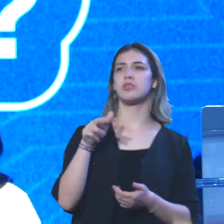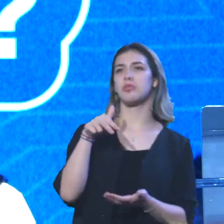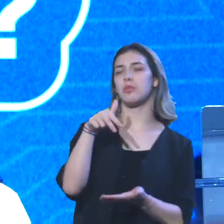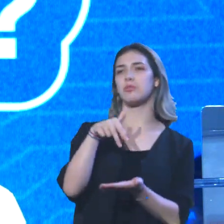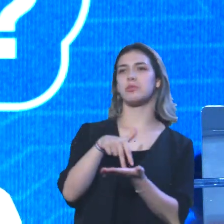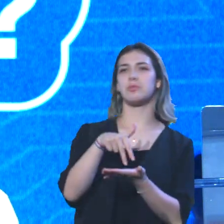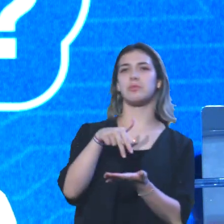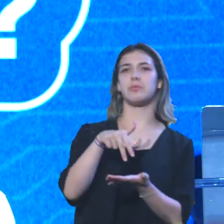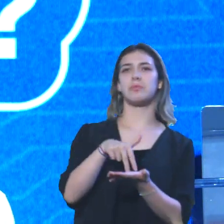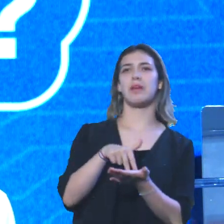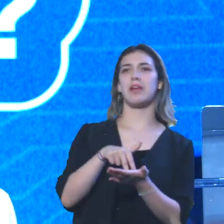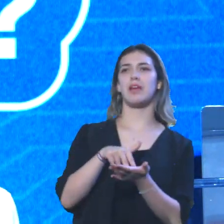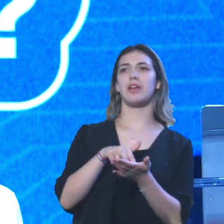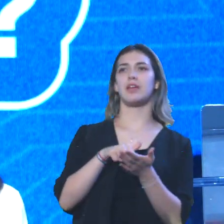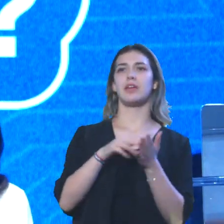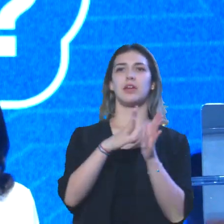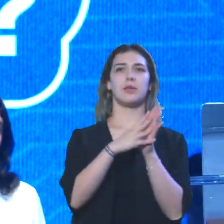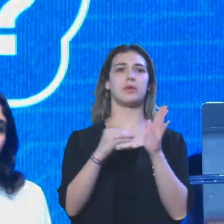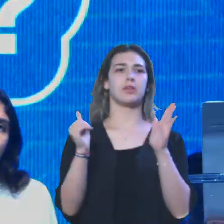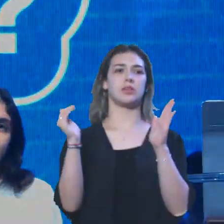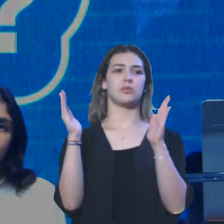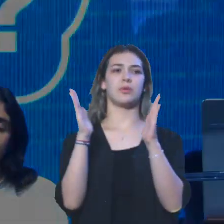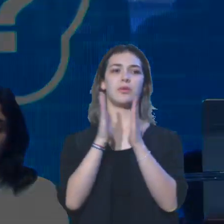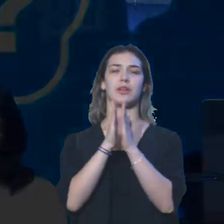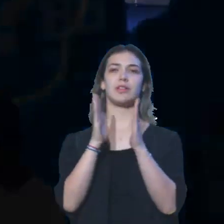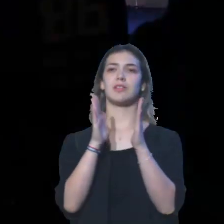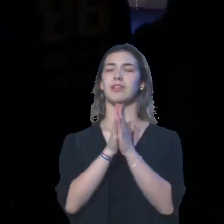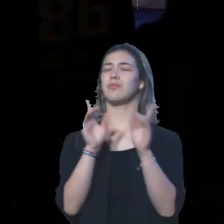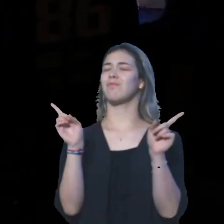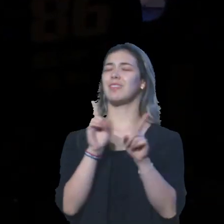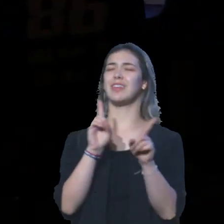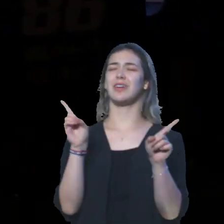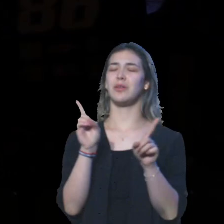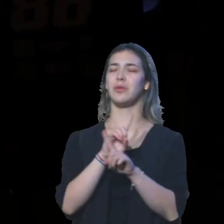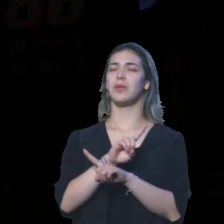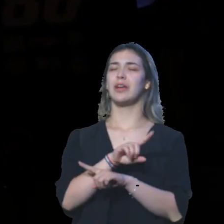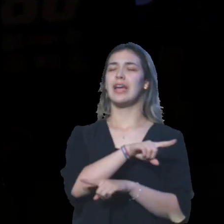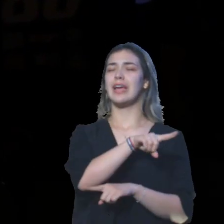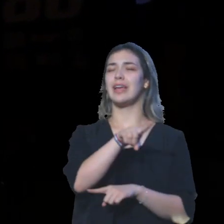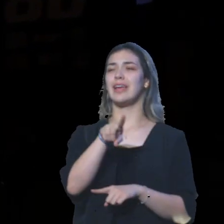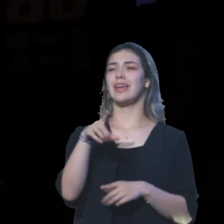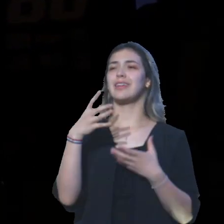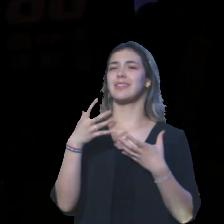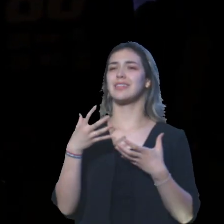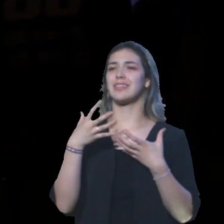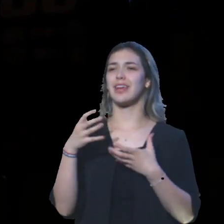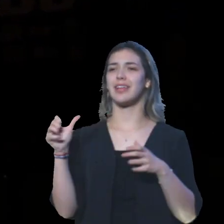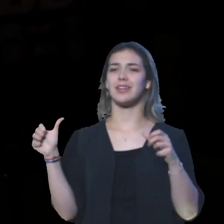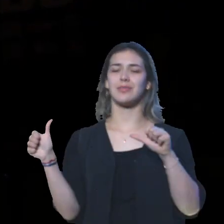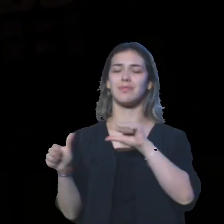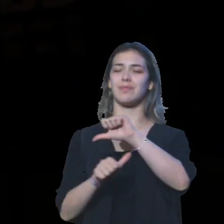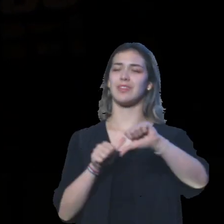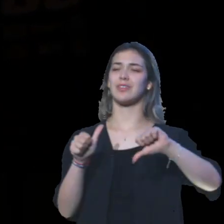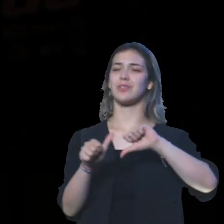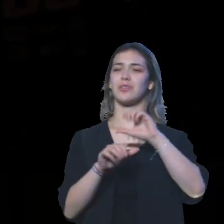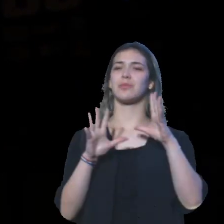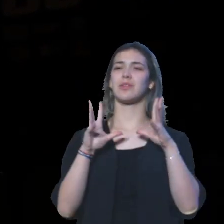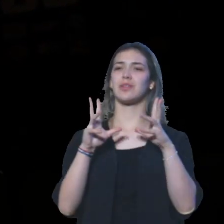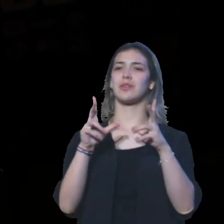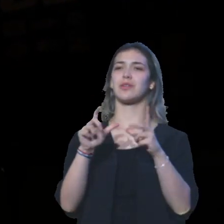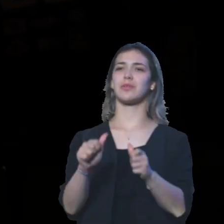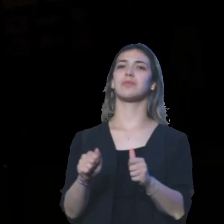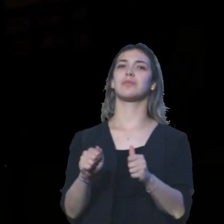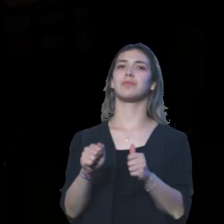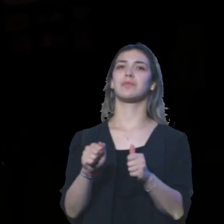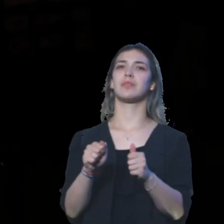uma oração. Não, Jesus, eles querem ser transformados. Existem pessoas aqui que estão de pé, que